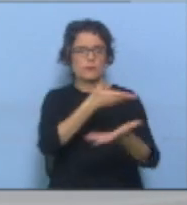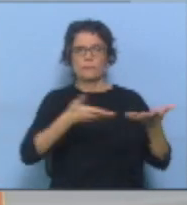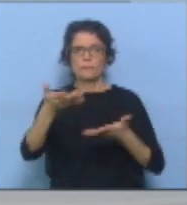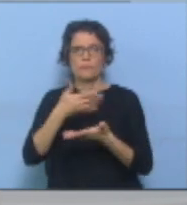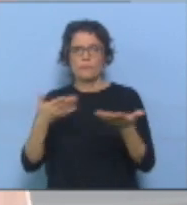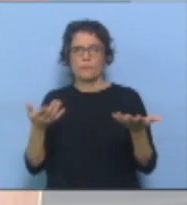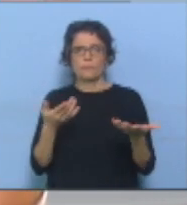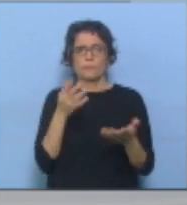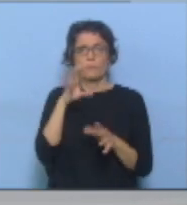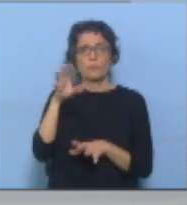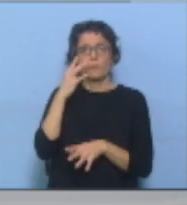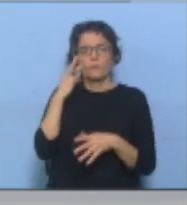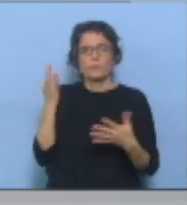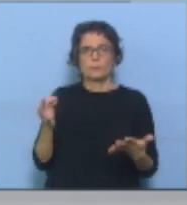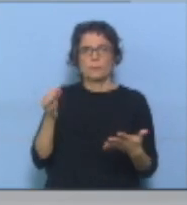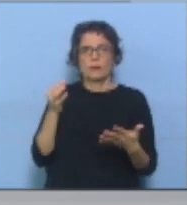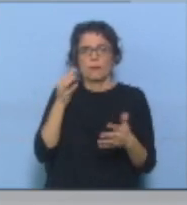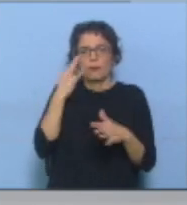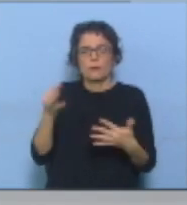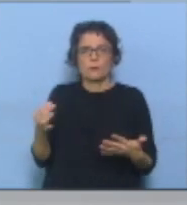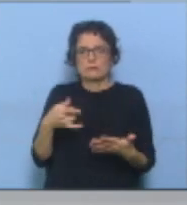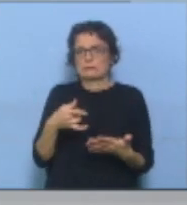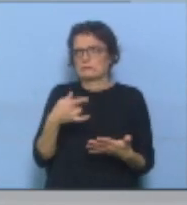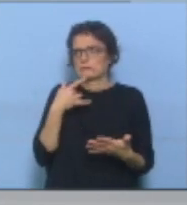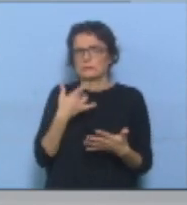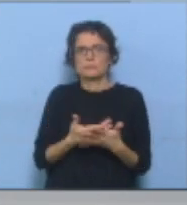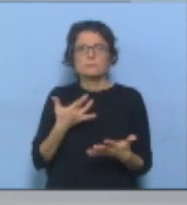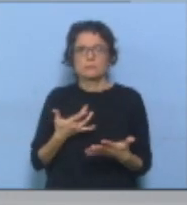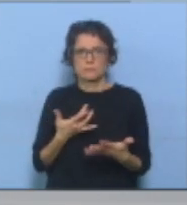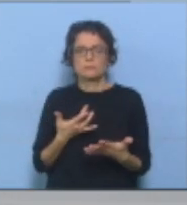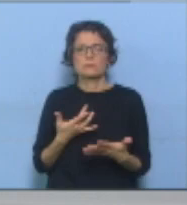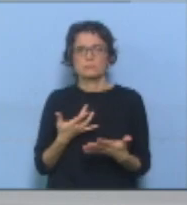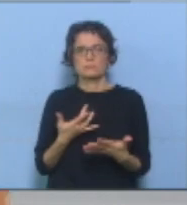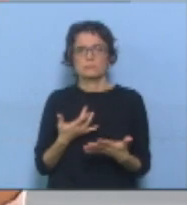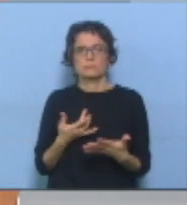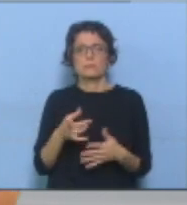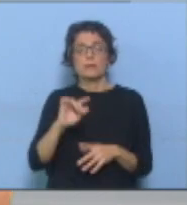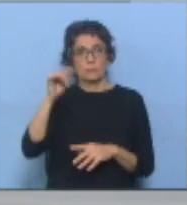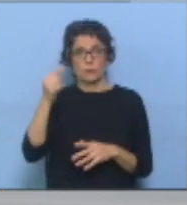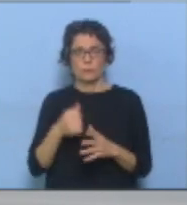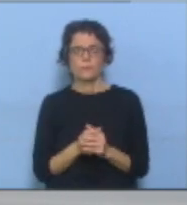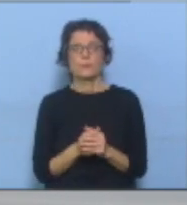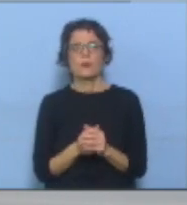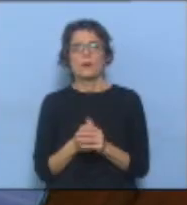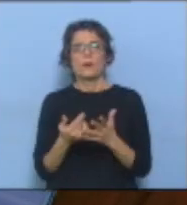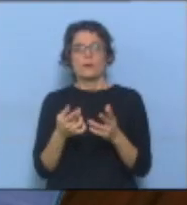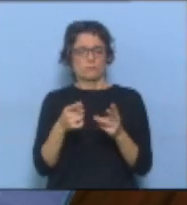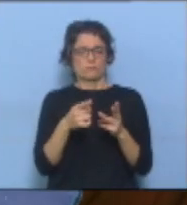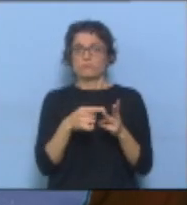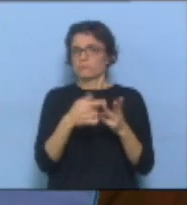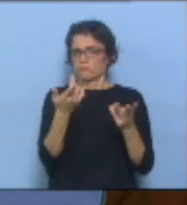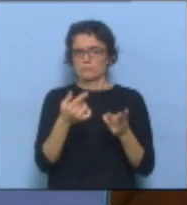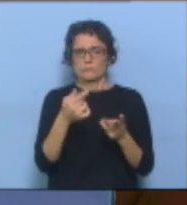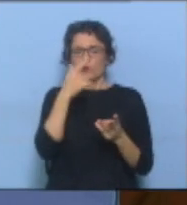E depois outra coisa que também tem a ver com um certo esta coisa de, por exemplo, uma pessoa